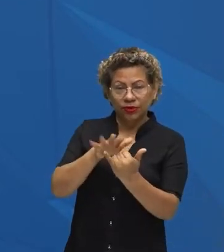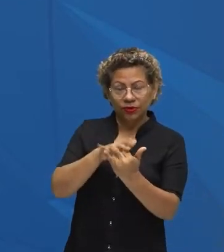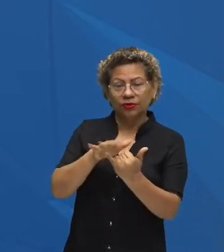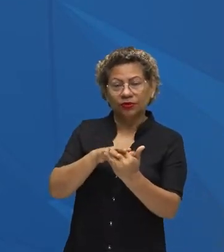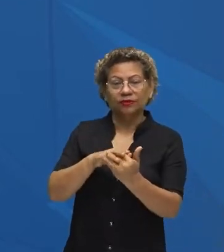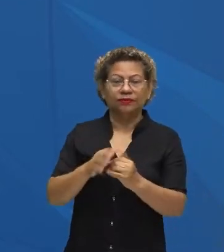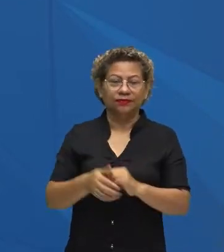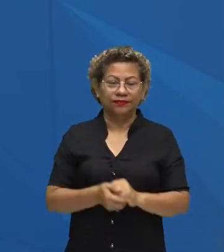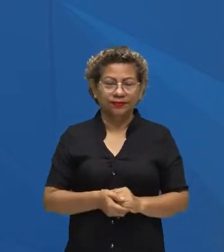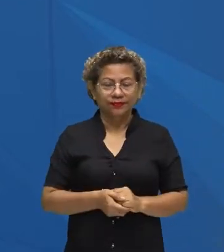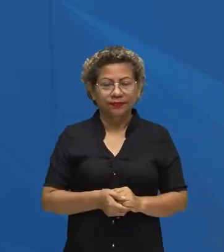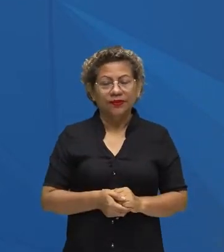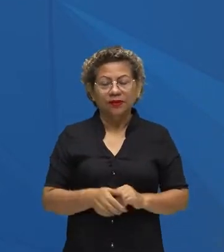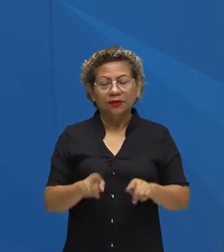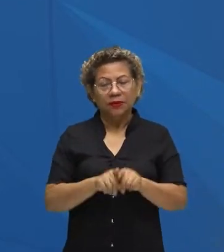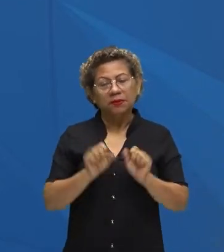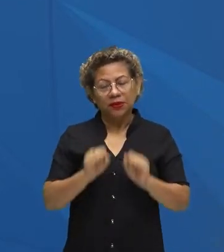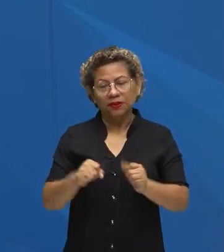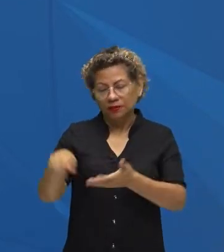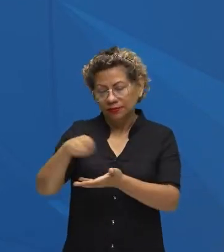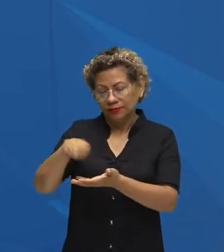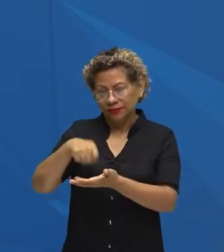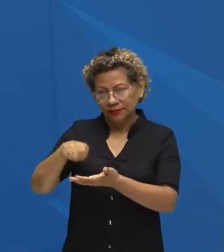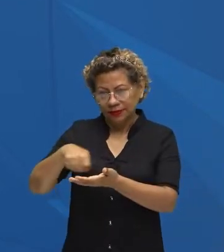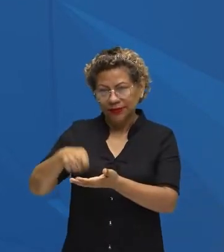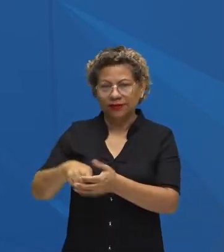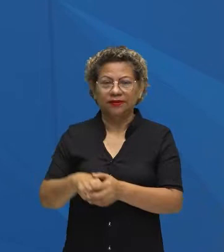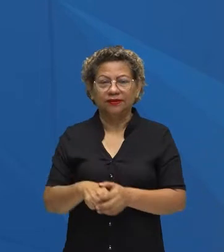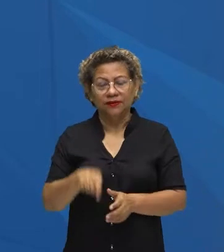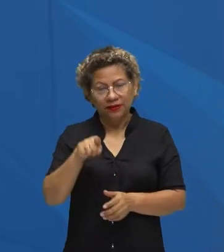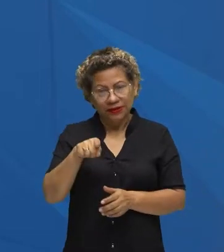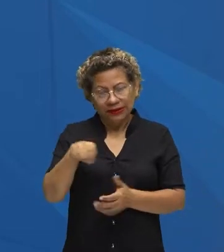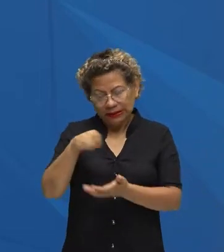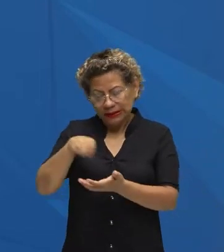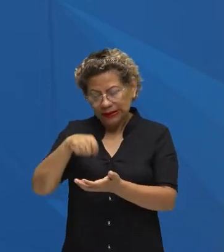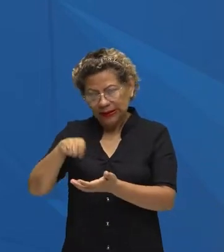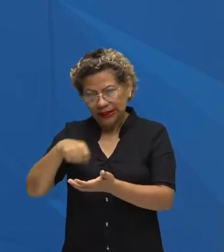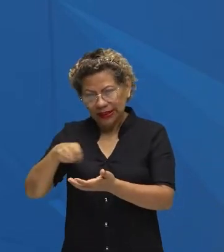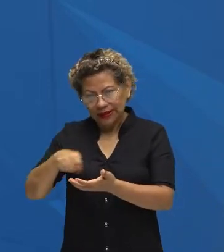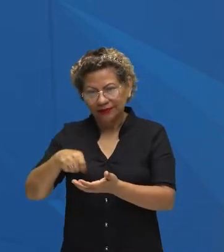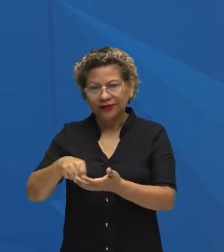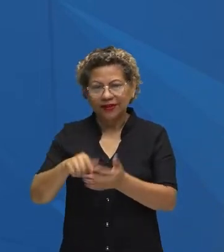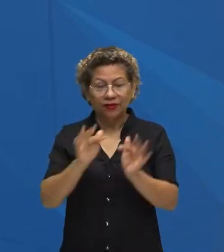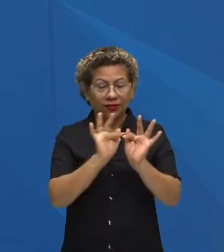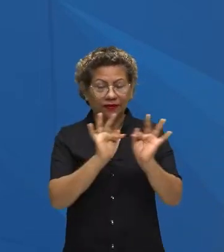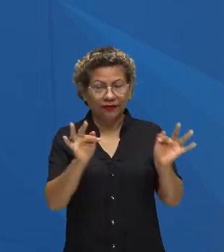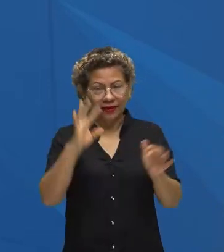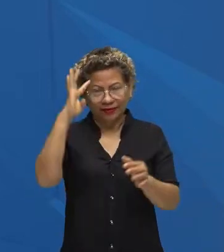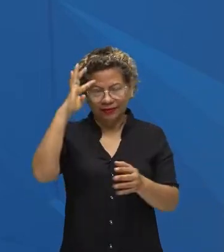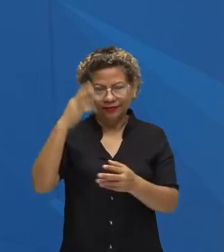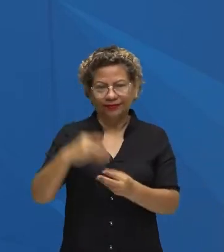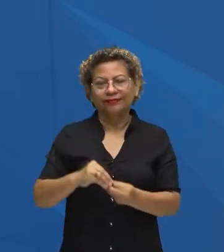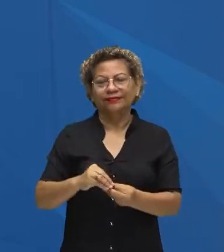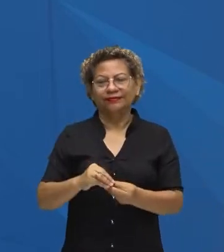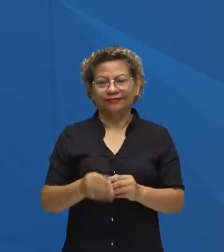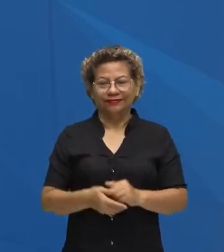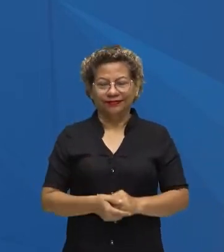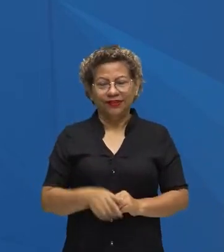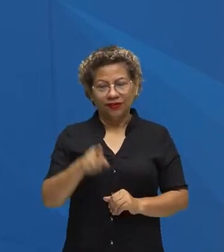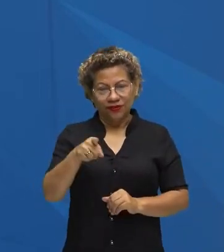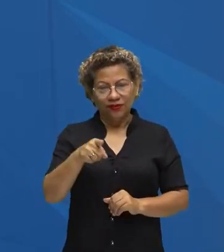seu caderno, tá? Então, escreva pelo menos um ditado popular e a gente vai aguardar aqui um pouquinho, né, para ver se